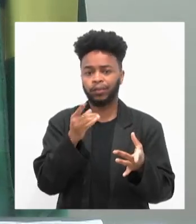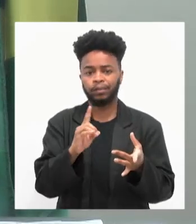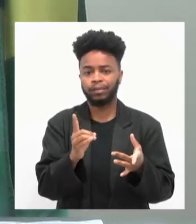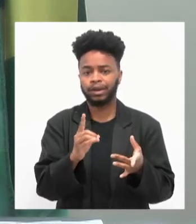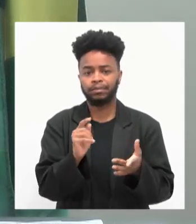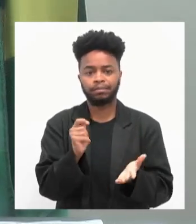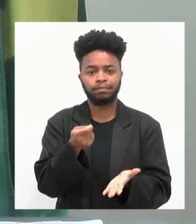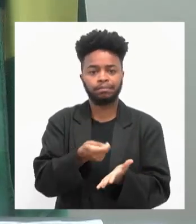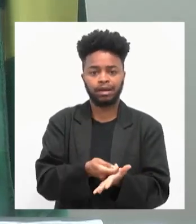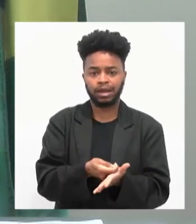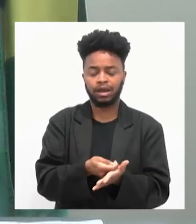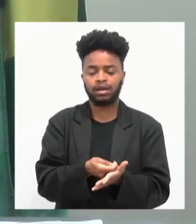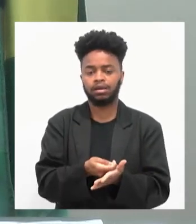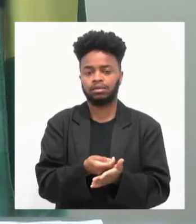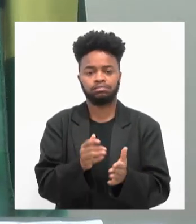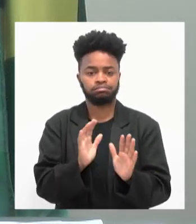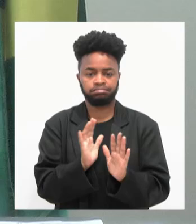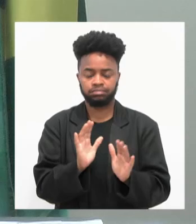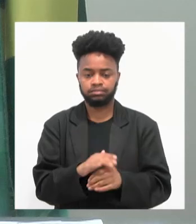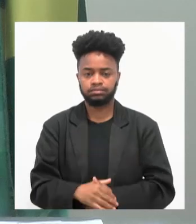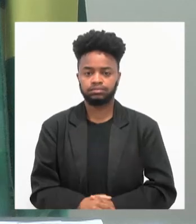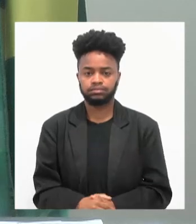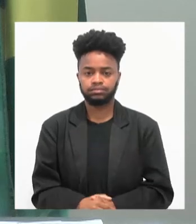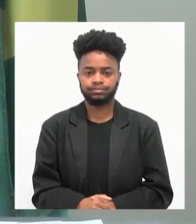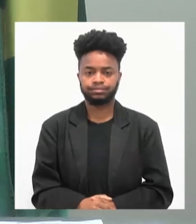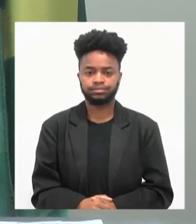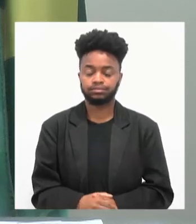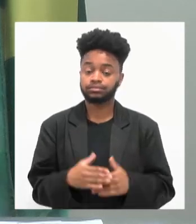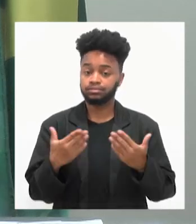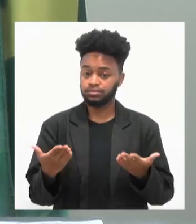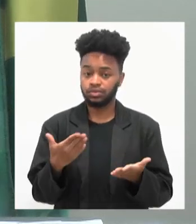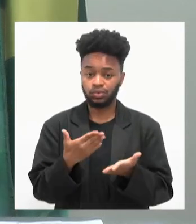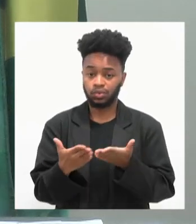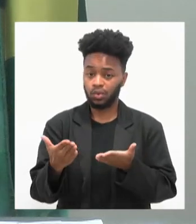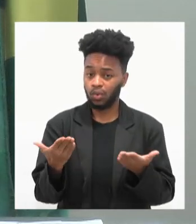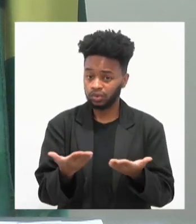cobrar as diárias e tal. Então, presidente, não é